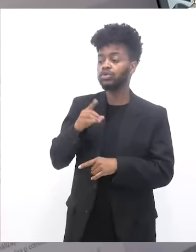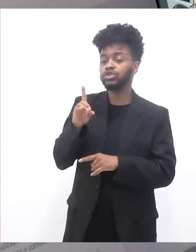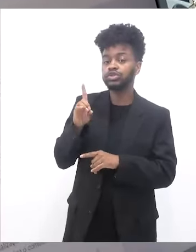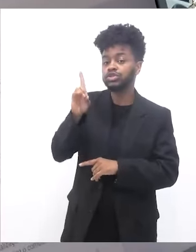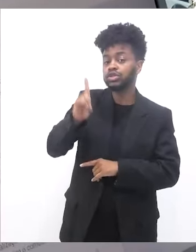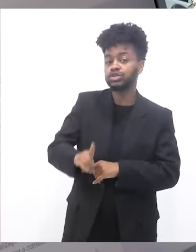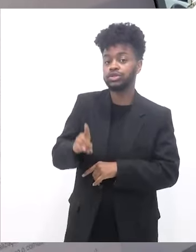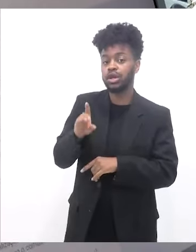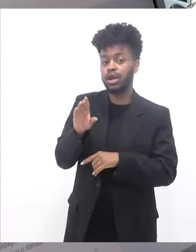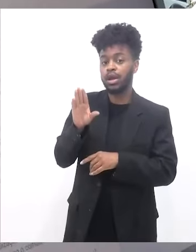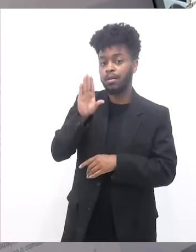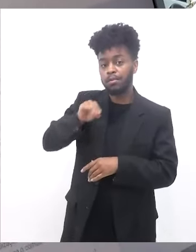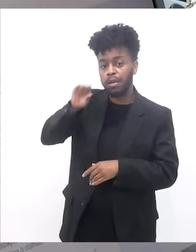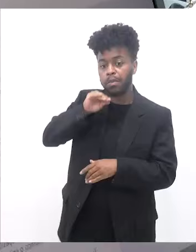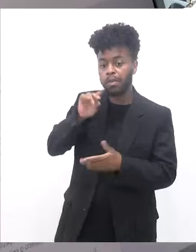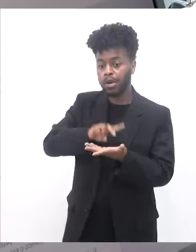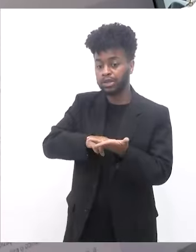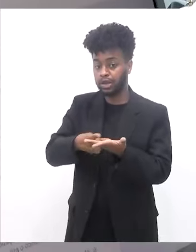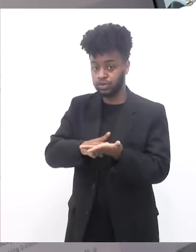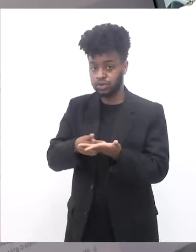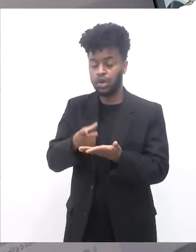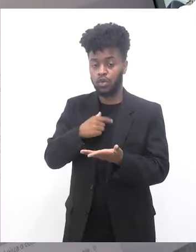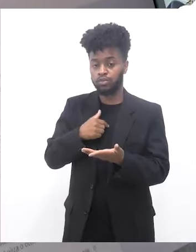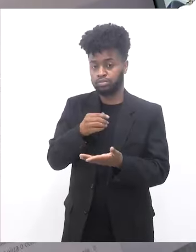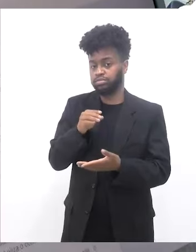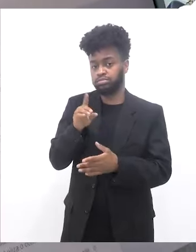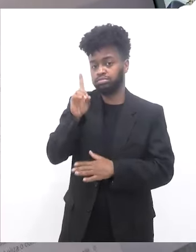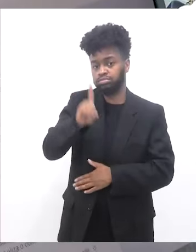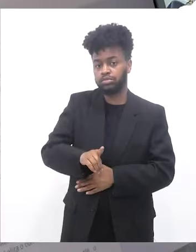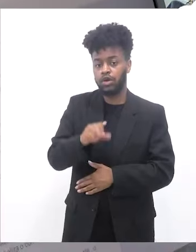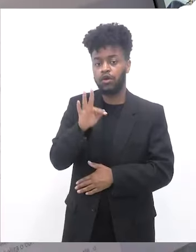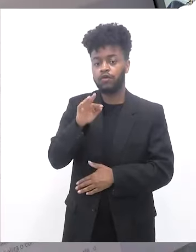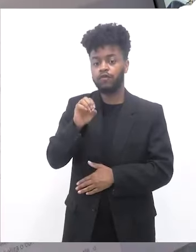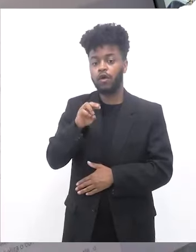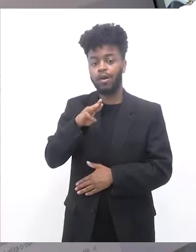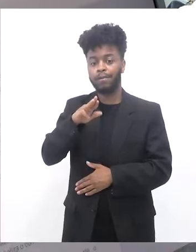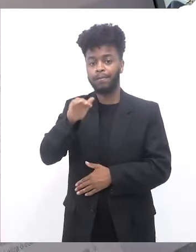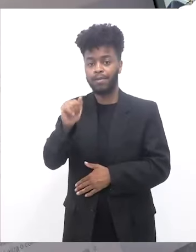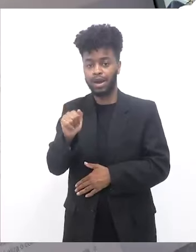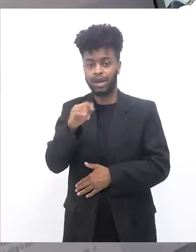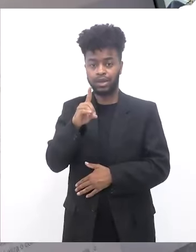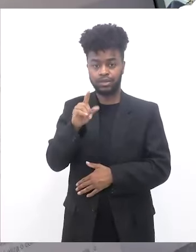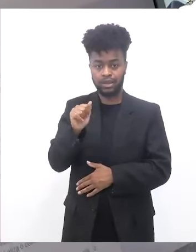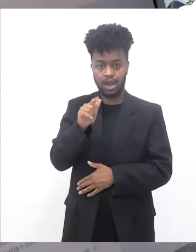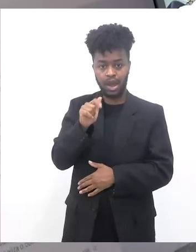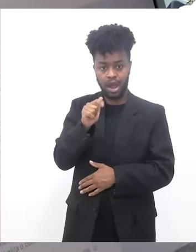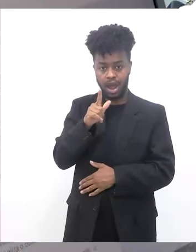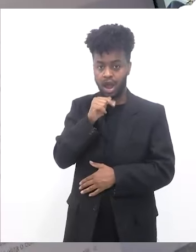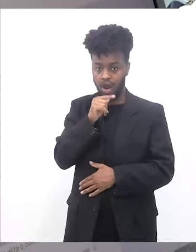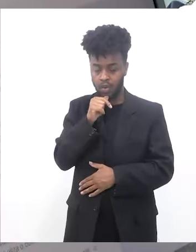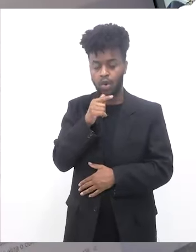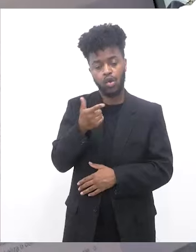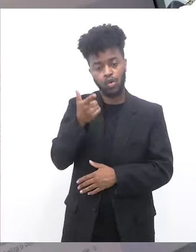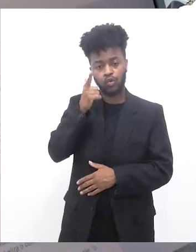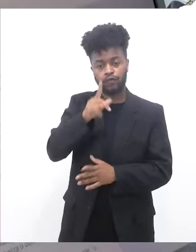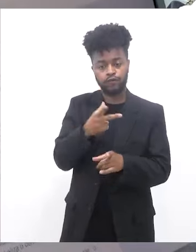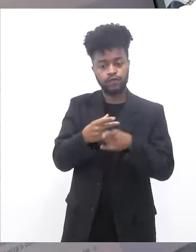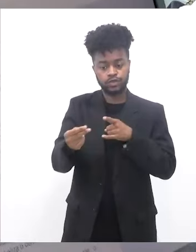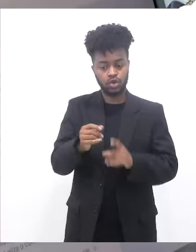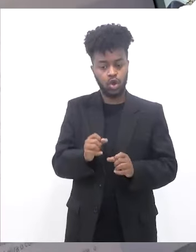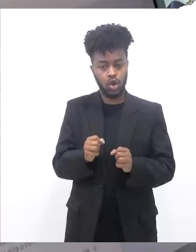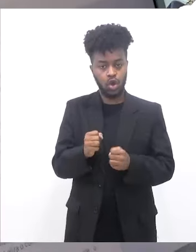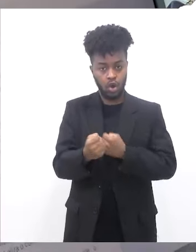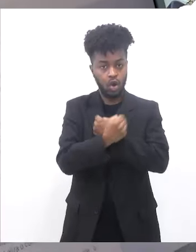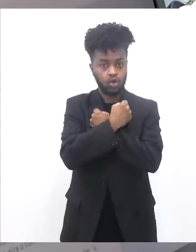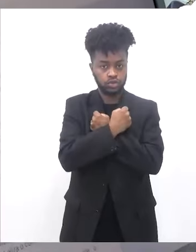filme, né? Então, por exemplo, eu dirigi Na Forma da Água, que ganhou um Oscar. E tem toda uma sensibilidade. Normalmente,